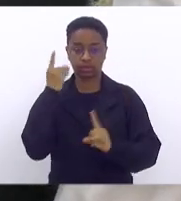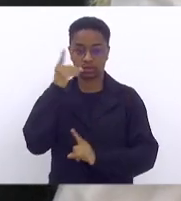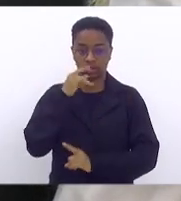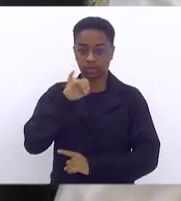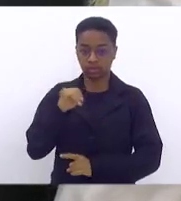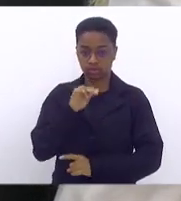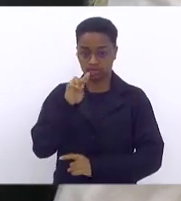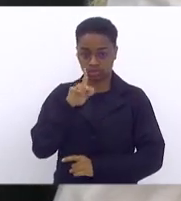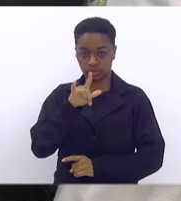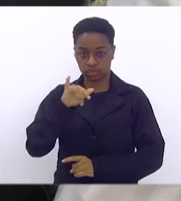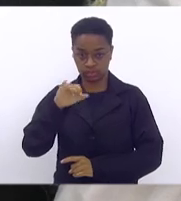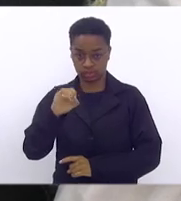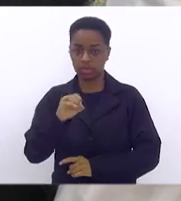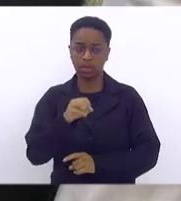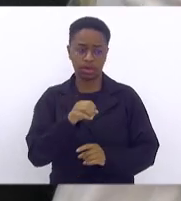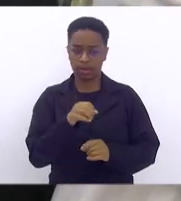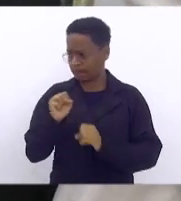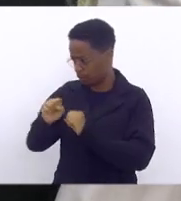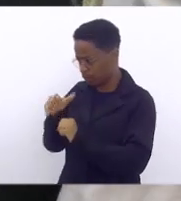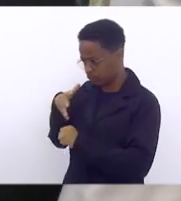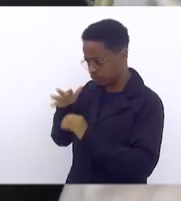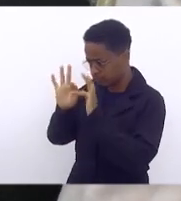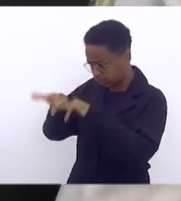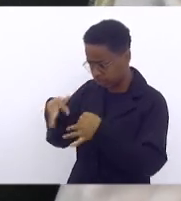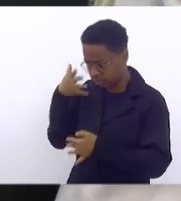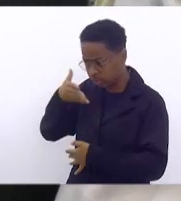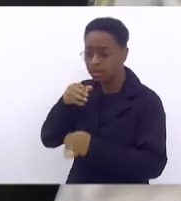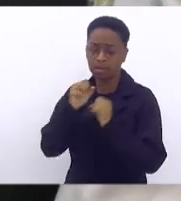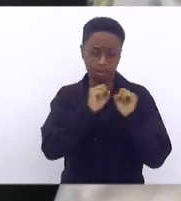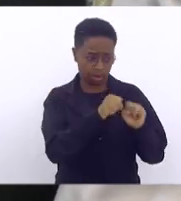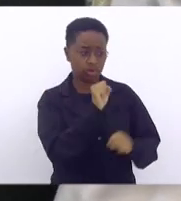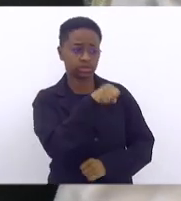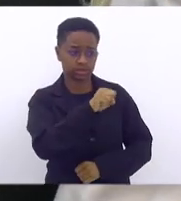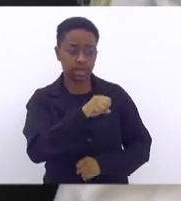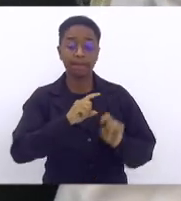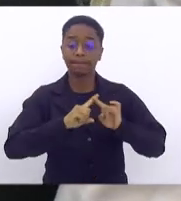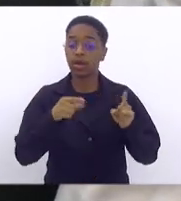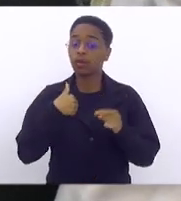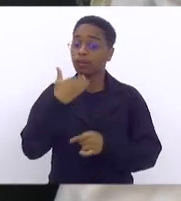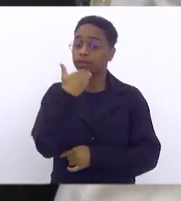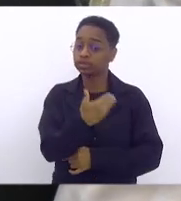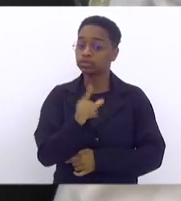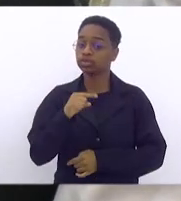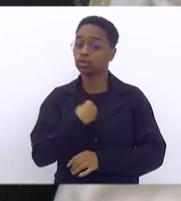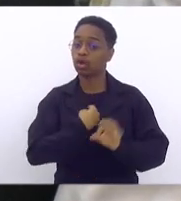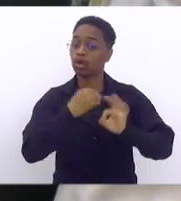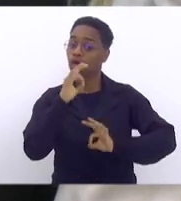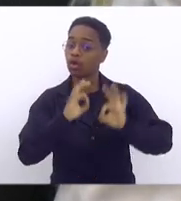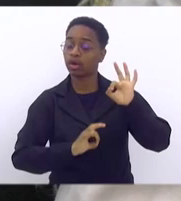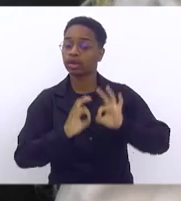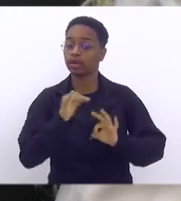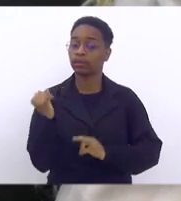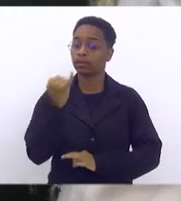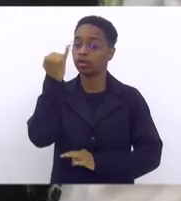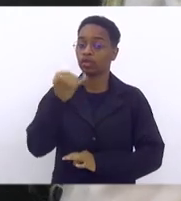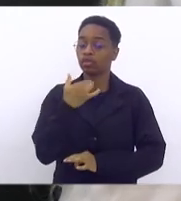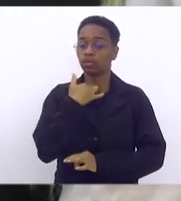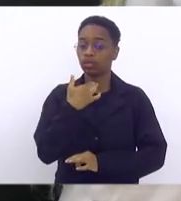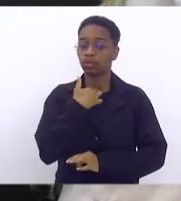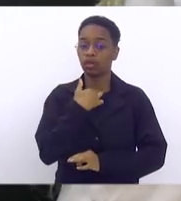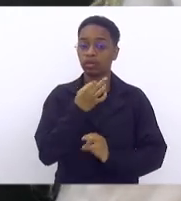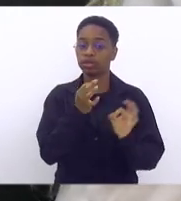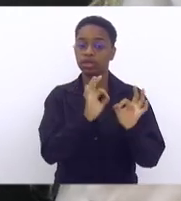posso terminar minha fala? Claro que pode. É só para que a gente tenha uma ordem importante, que a gente não coloque nenhum